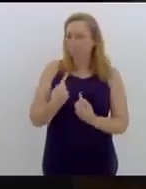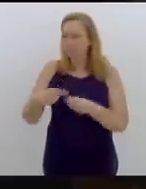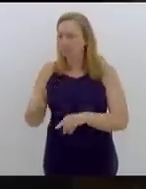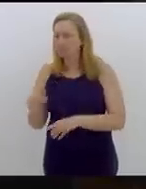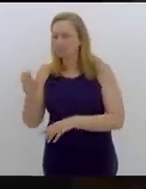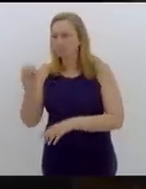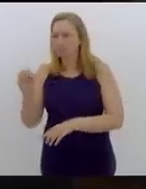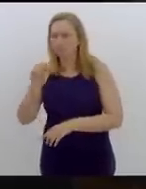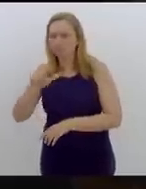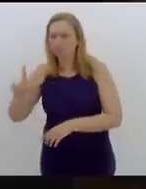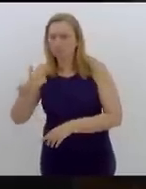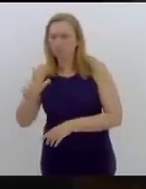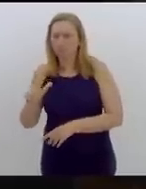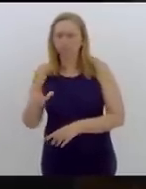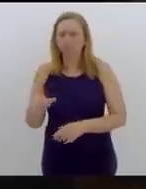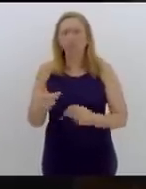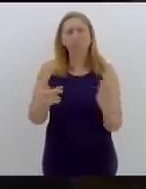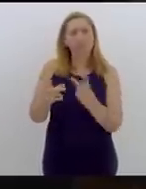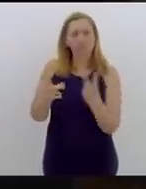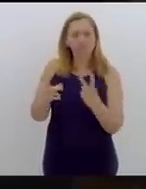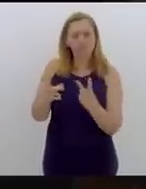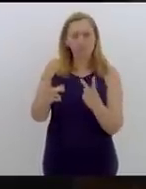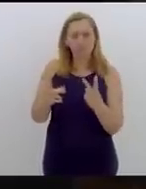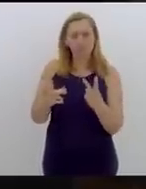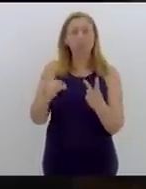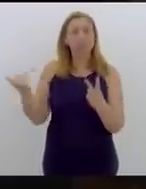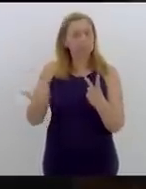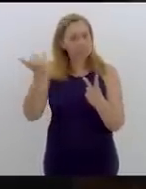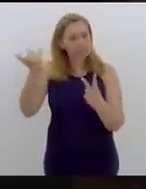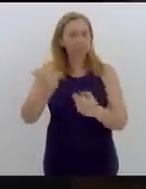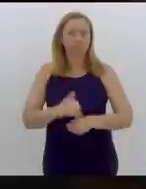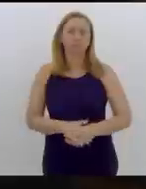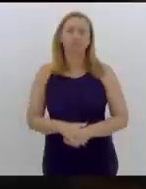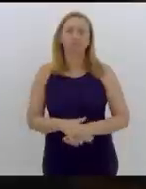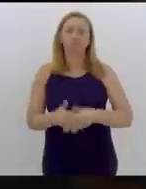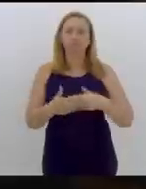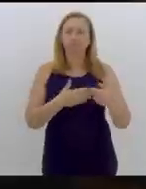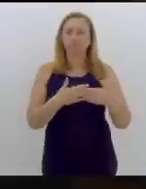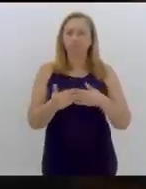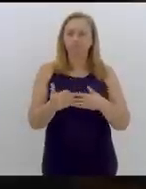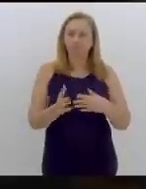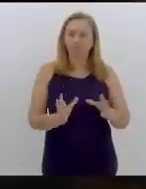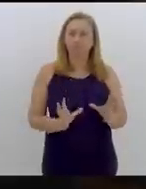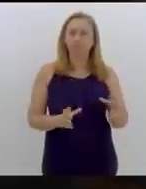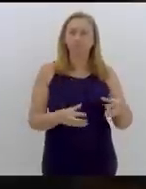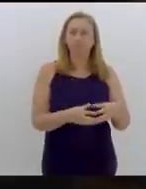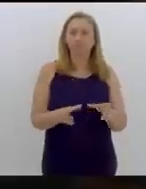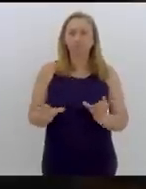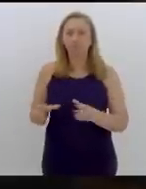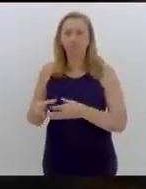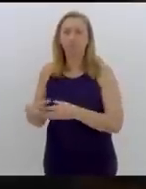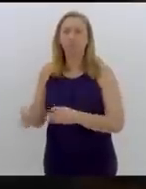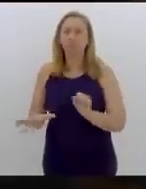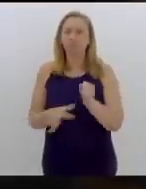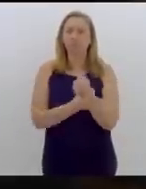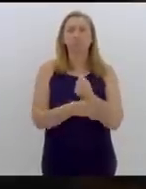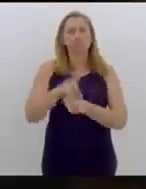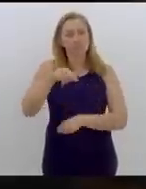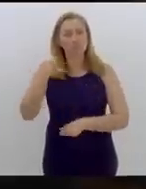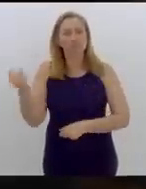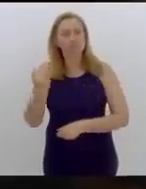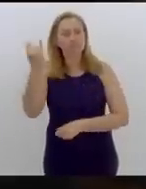até porque os dois lados da moeda são importantes qualquer força militar no mundo é dessa forma